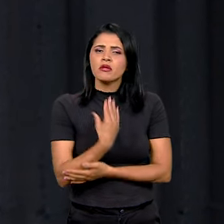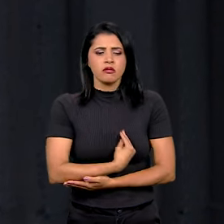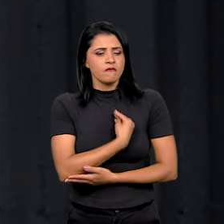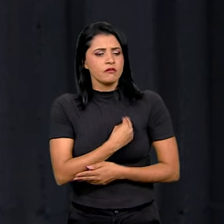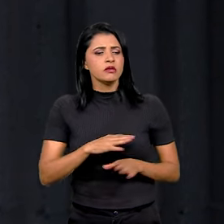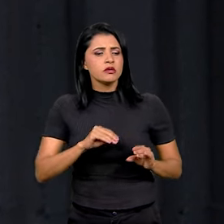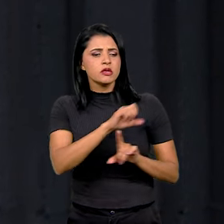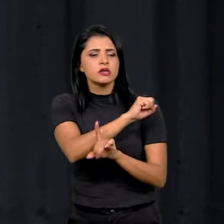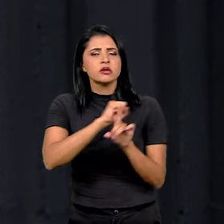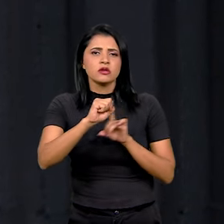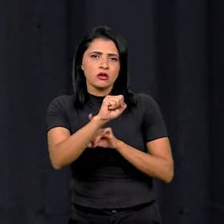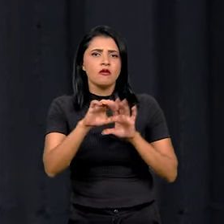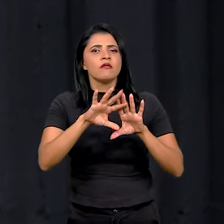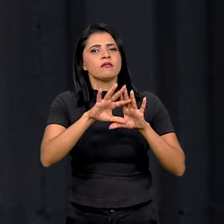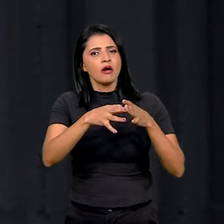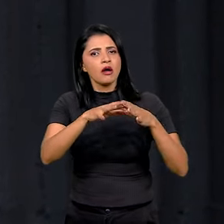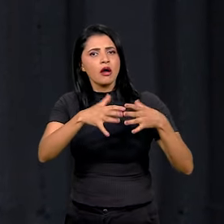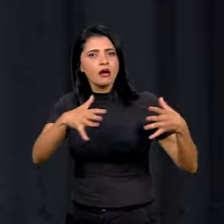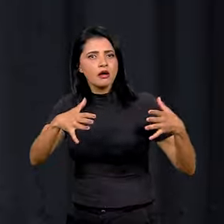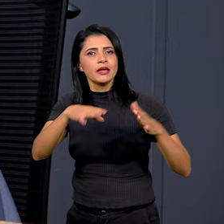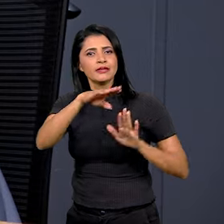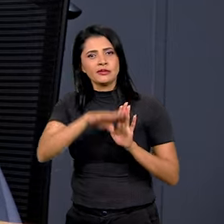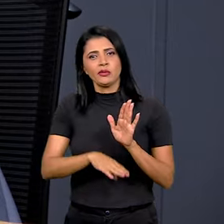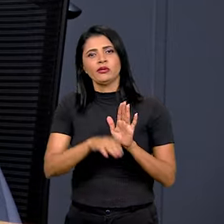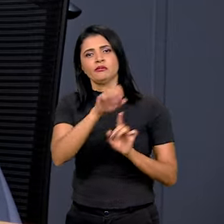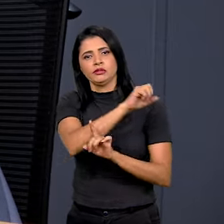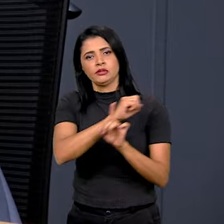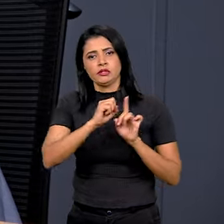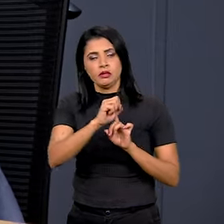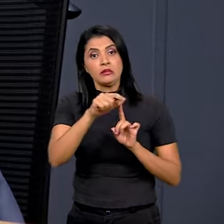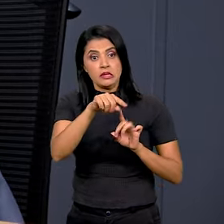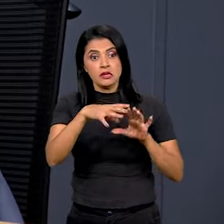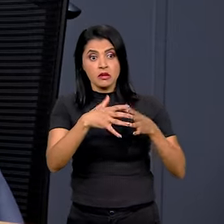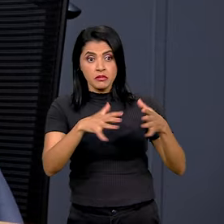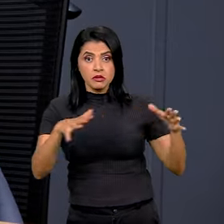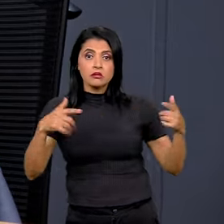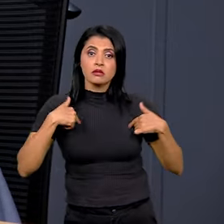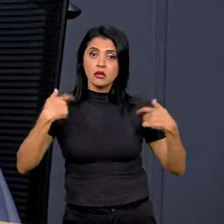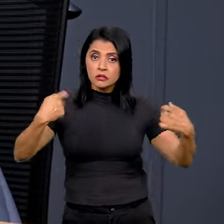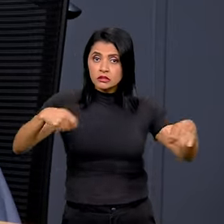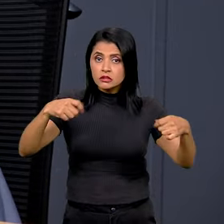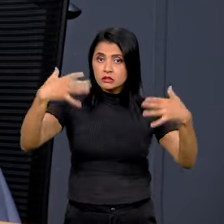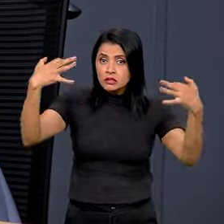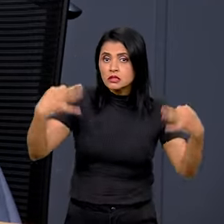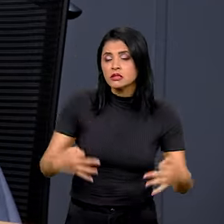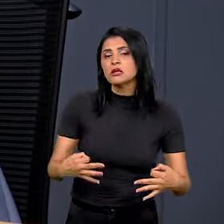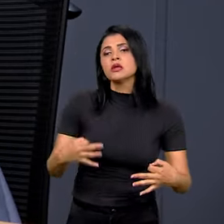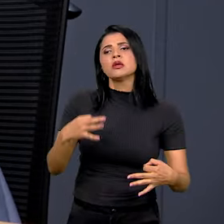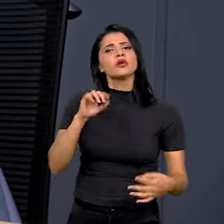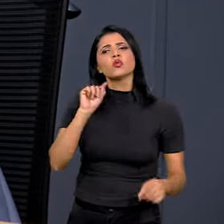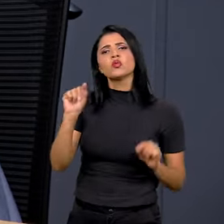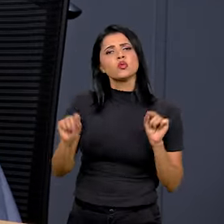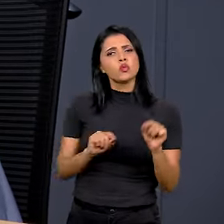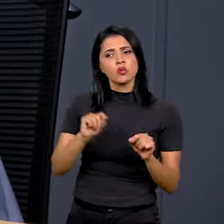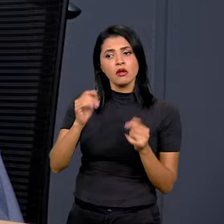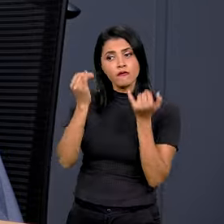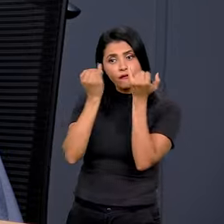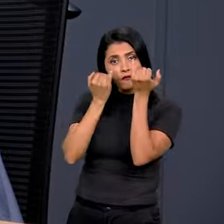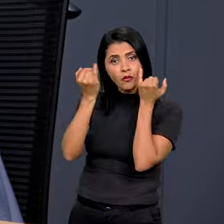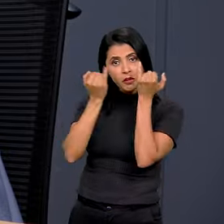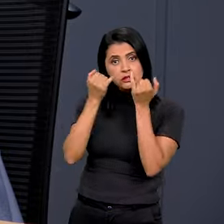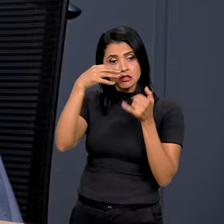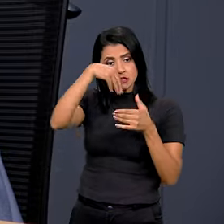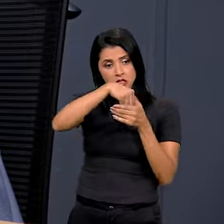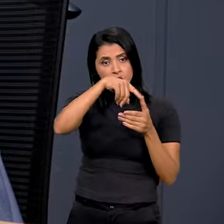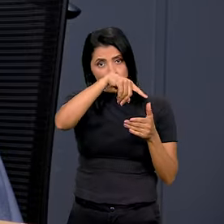bem-estar social significa que a gente vai ampliar em muito os programas sociais essa ampliação eu preciso ter a certeza de que aquela